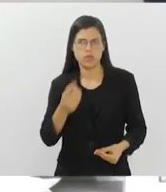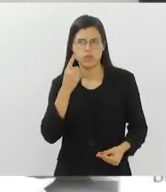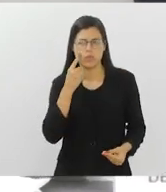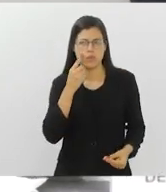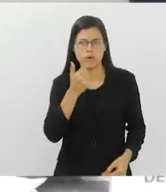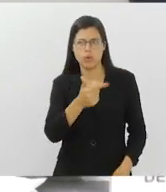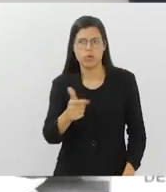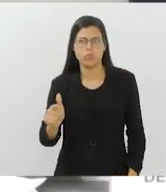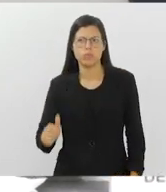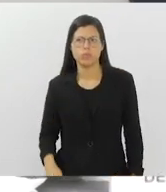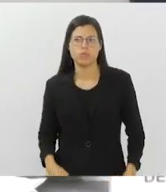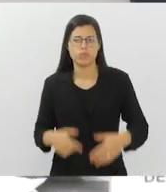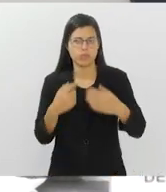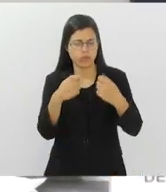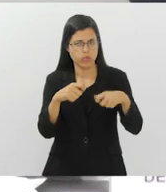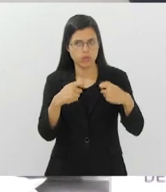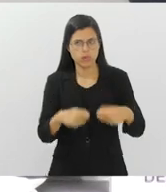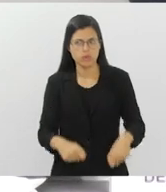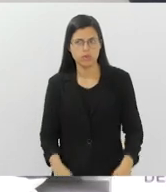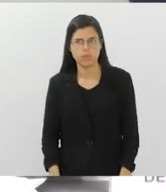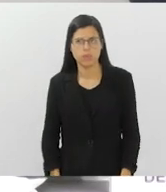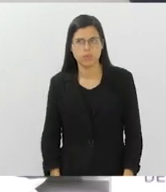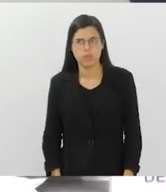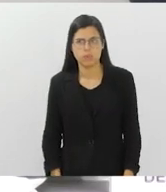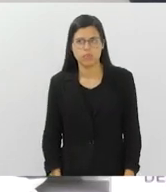dessa forma, eu preciso do...